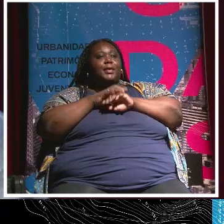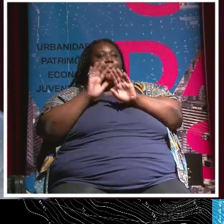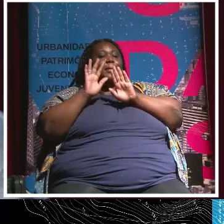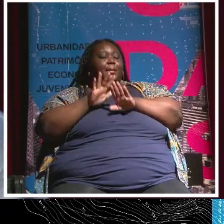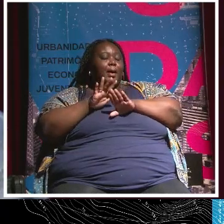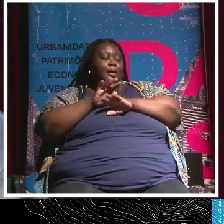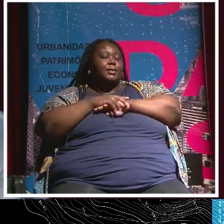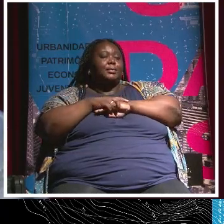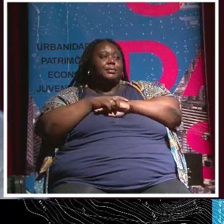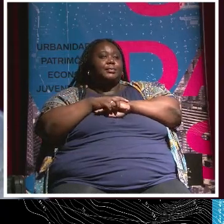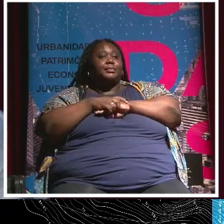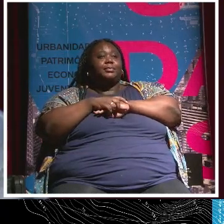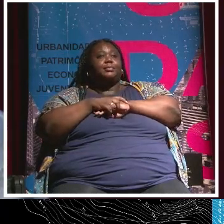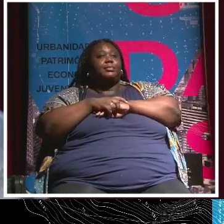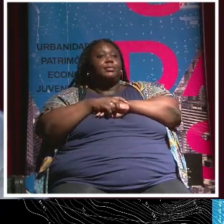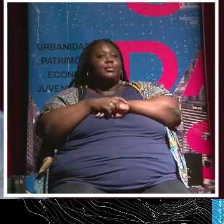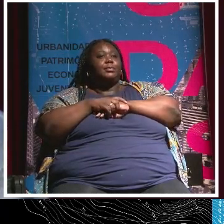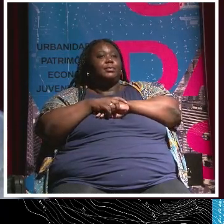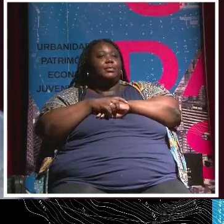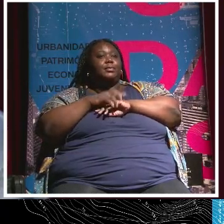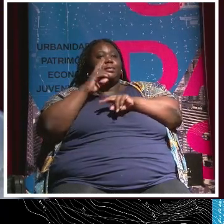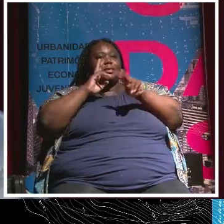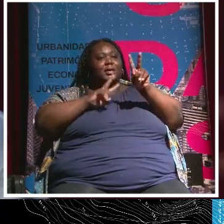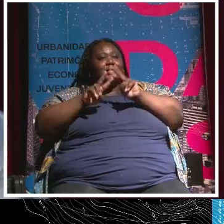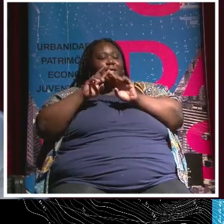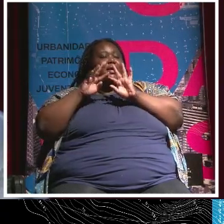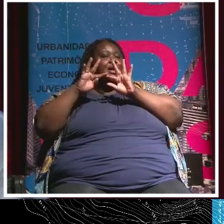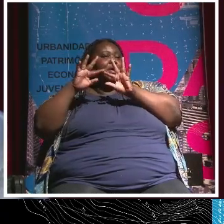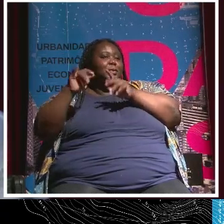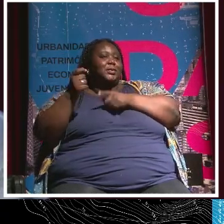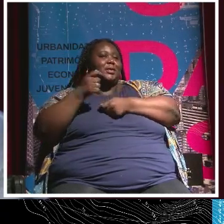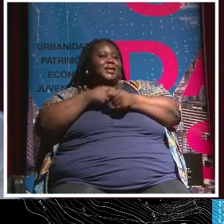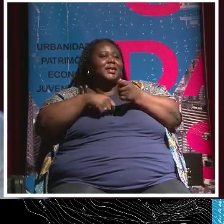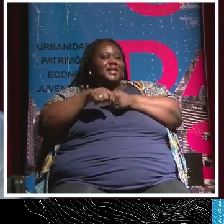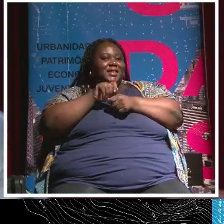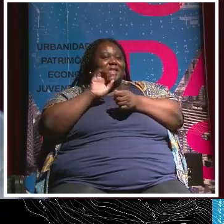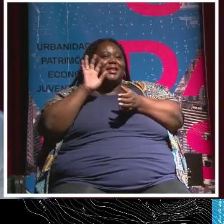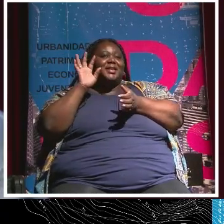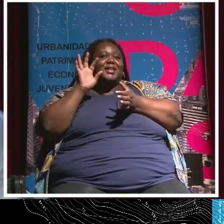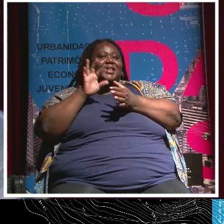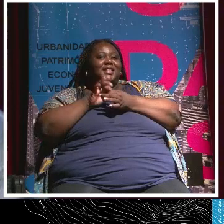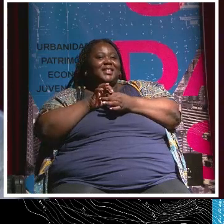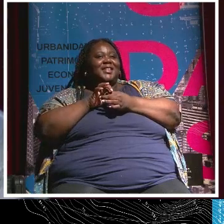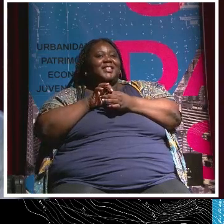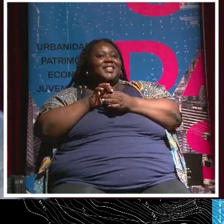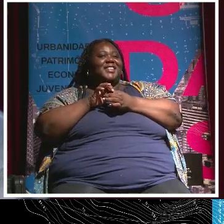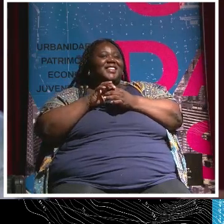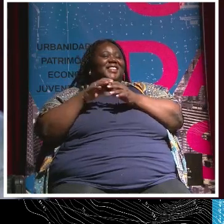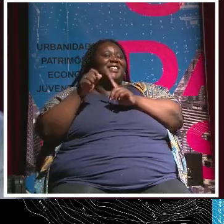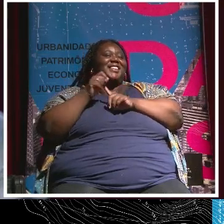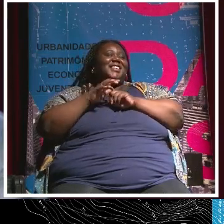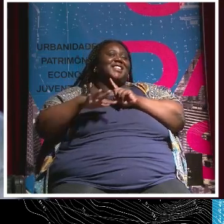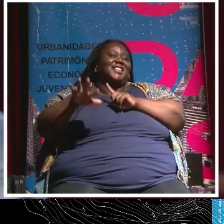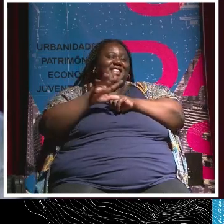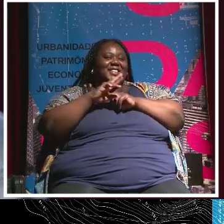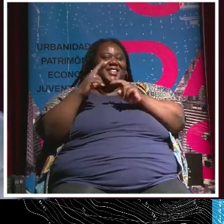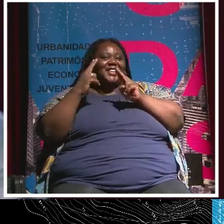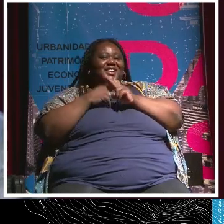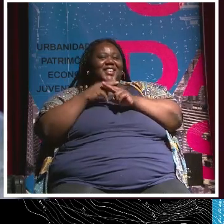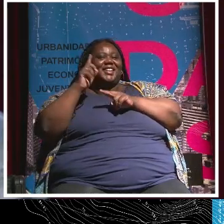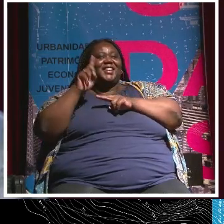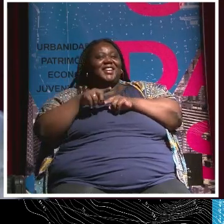Mas, sobretudo, olhar a questão da economia ligada ao tecido social urbano